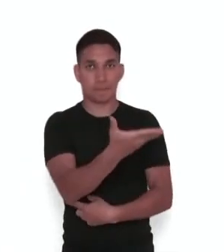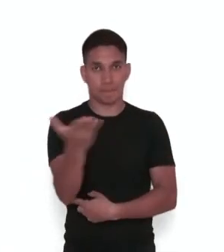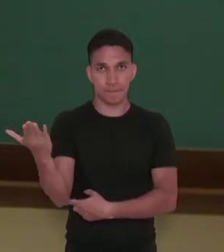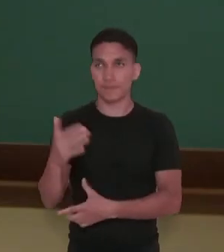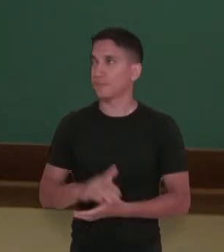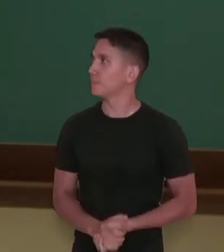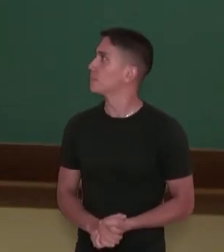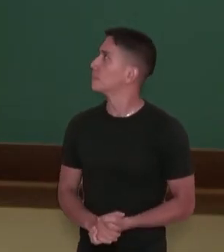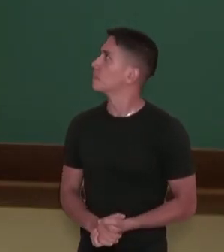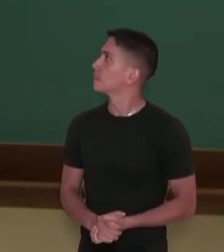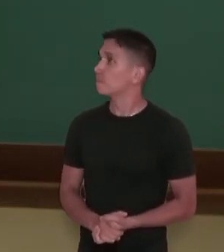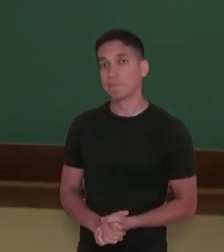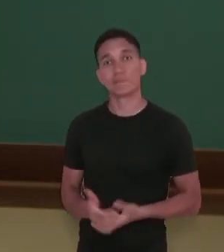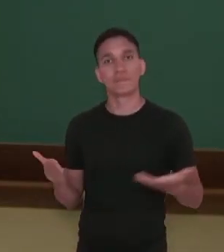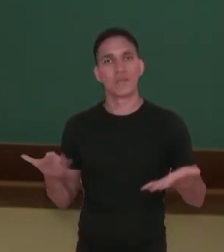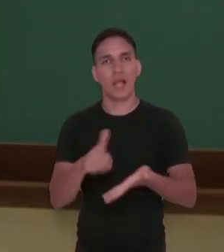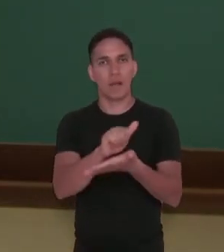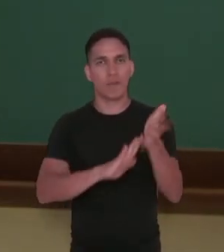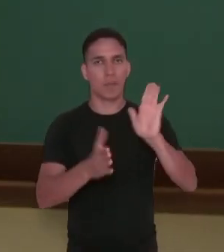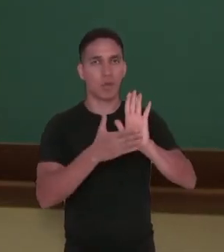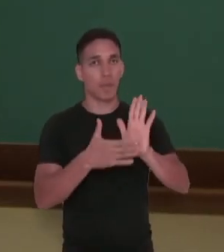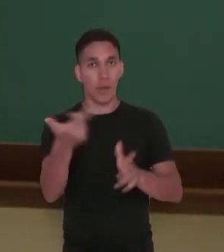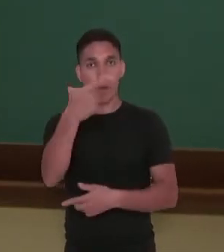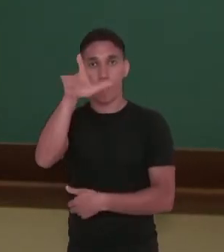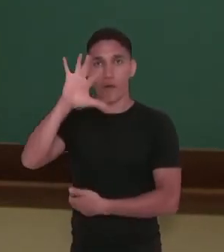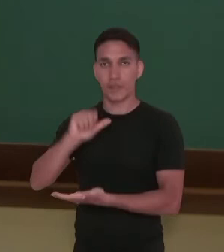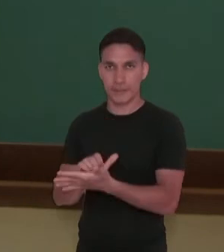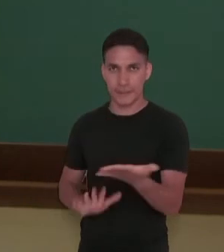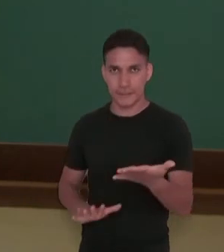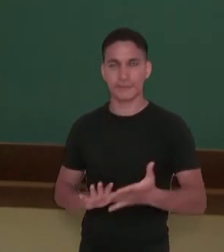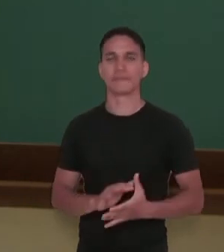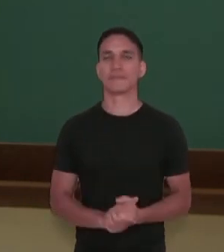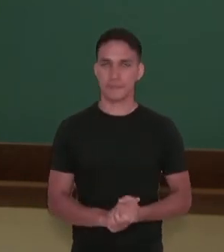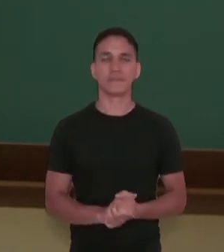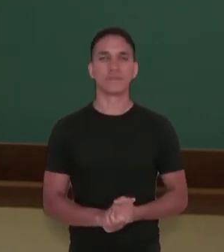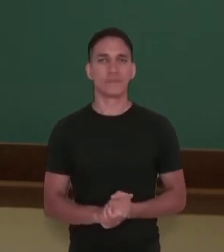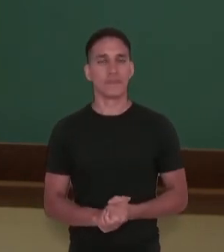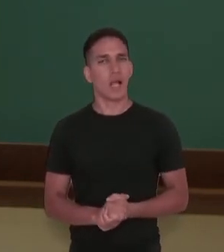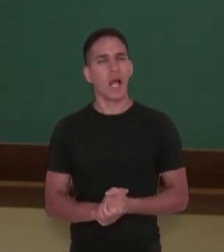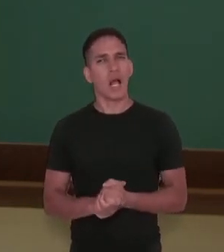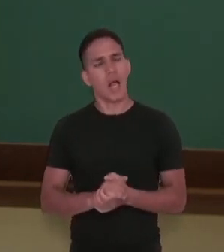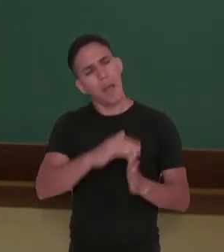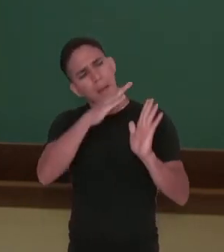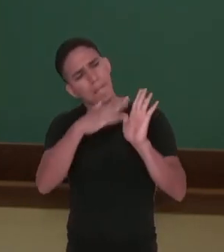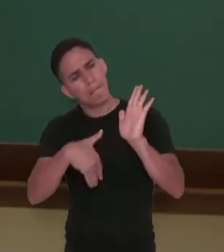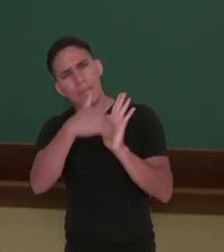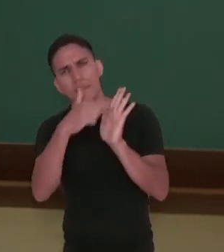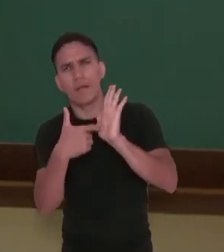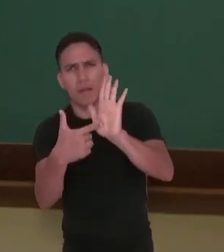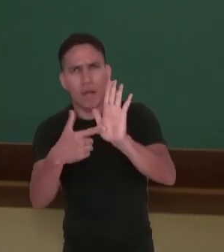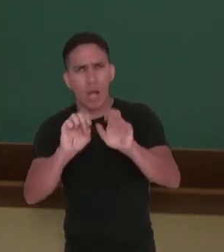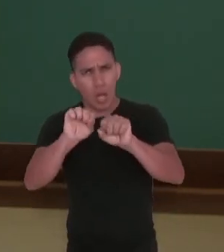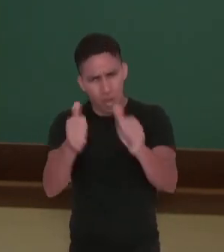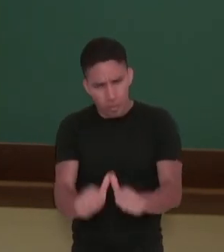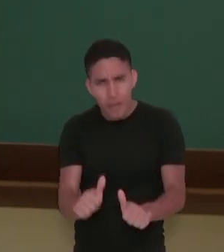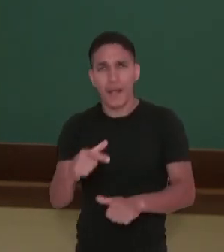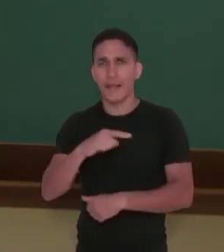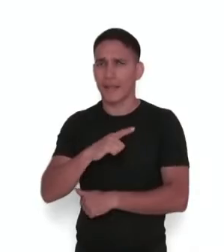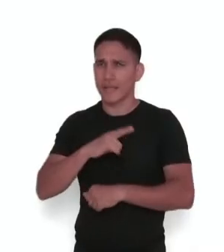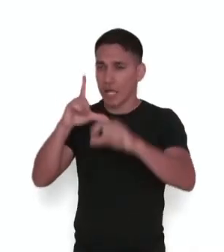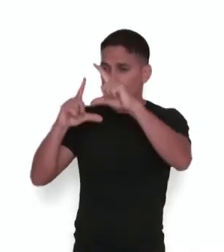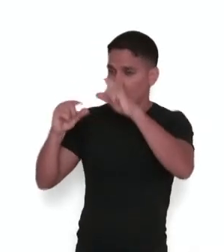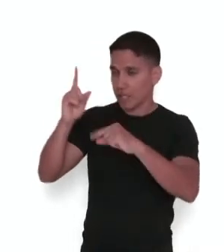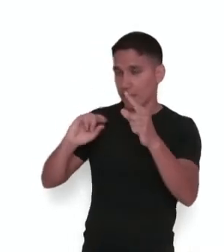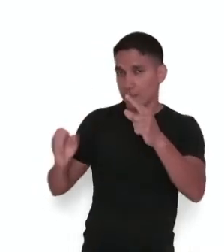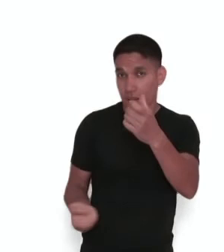vocês. Então agora nós vamos a mais uma atividade. Na obra Estrelinhas, o artista Shintaro Ohata cria